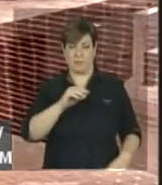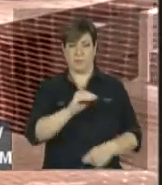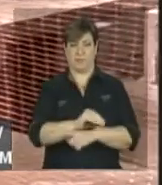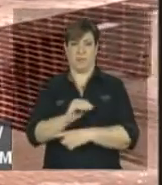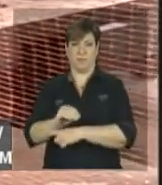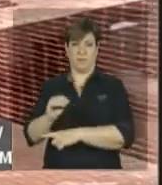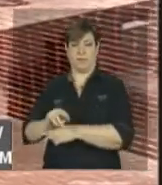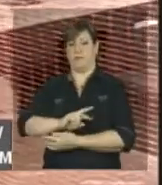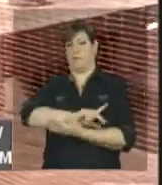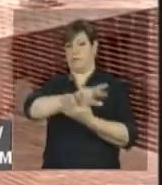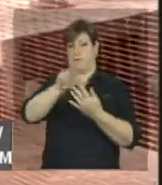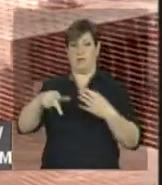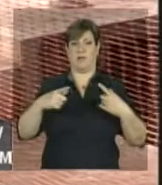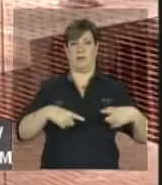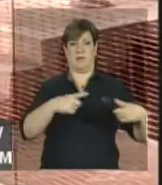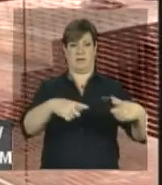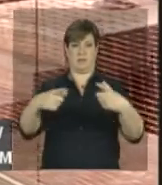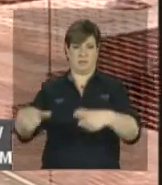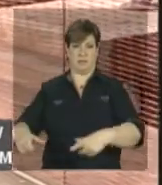em várias áreas.